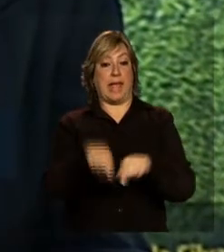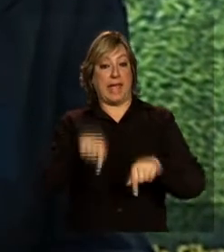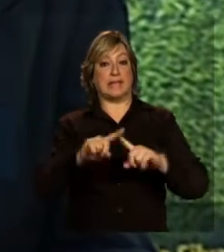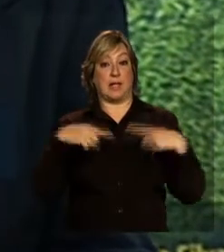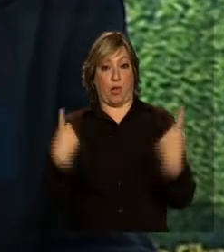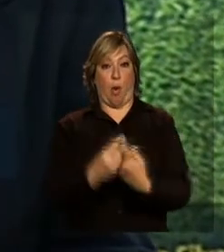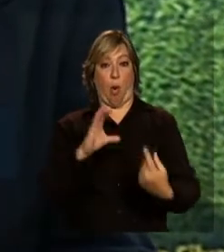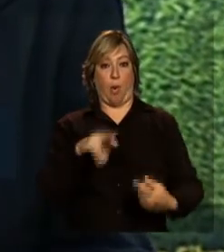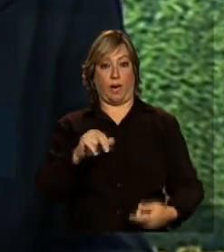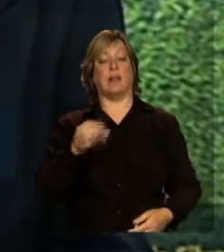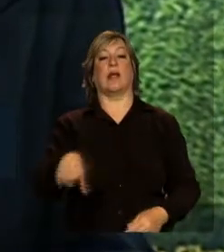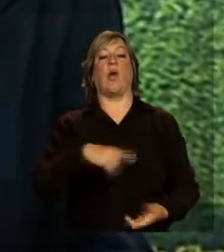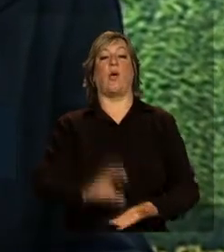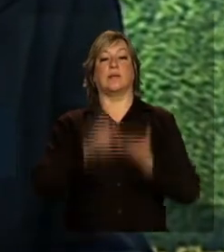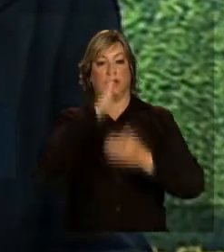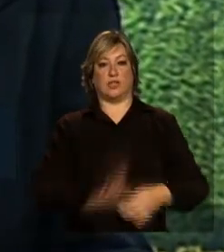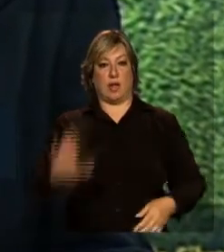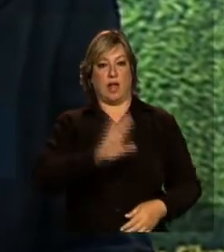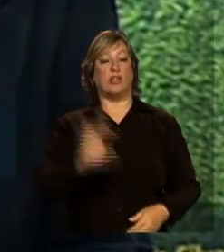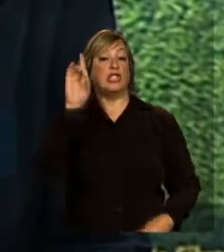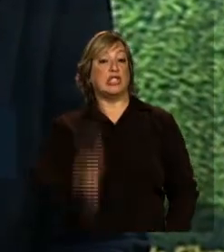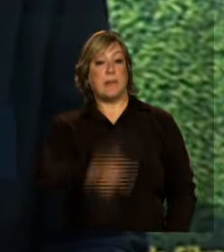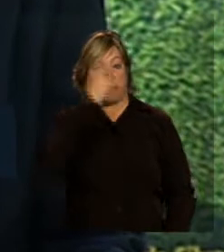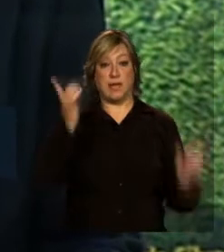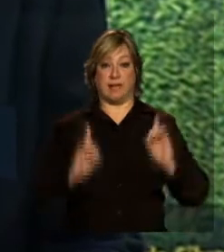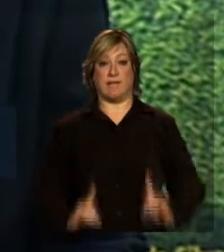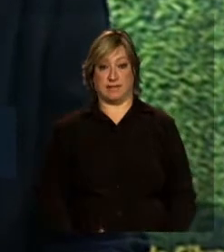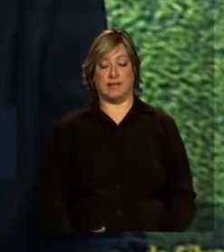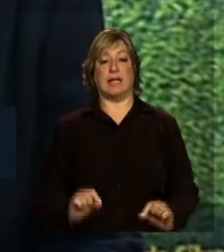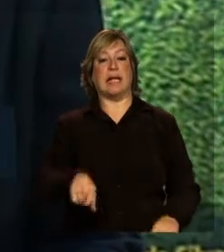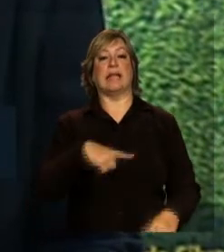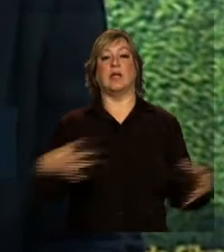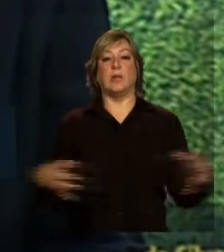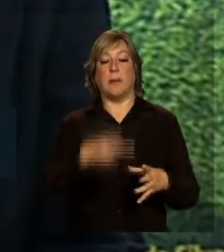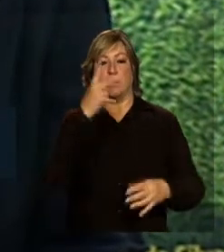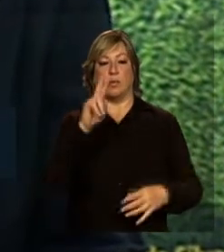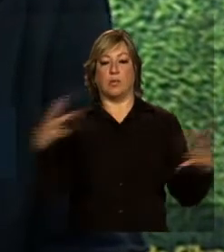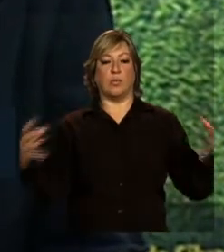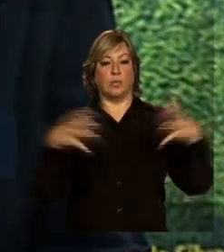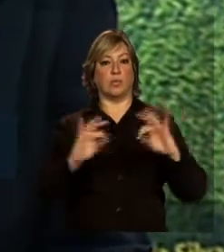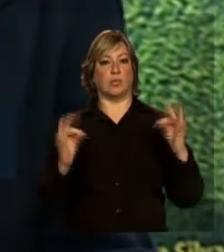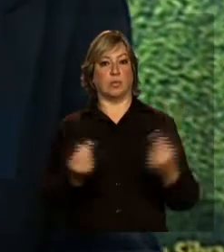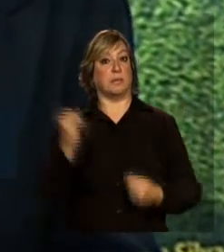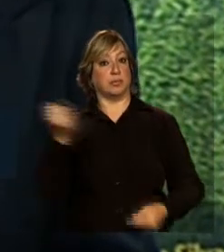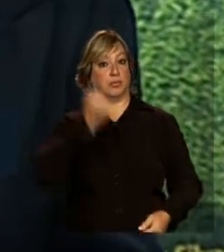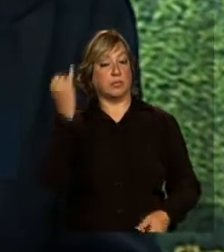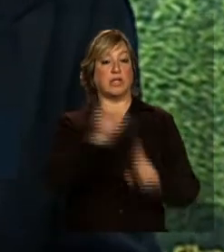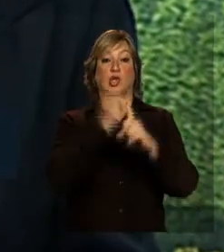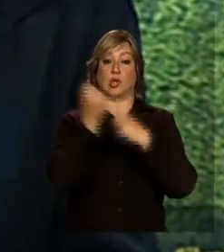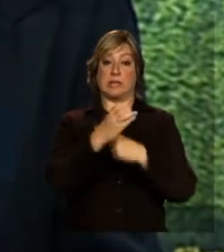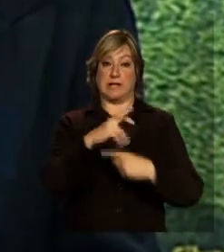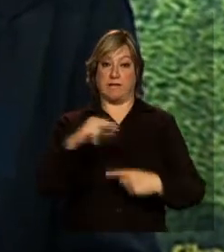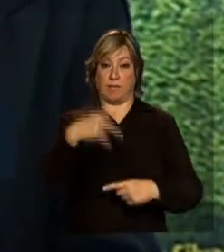CONAD, o CONAD, que é o Conselho Nacional de Direitos da Pessoa com Deficiência, ele é composto por representações importantes da sociedade